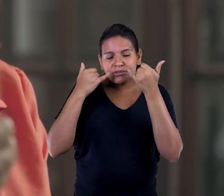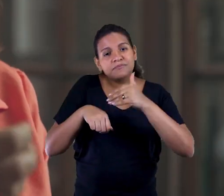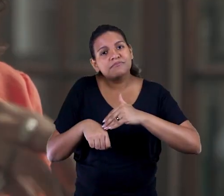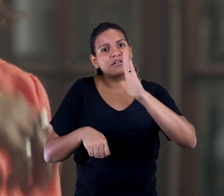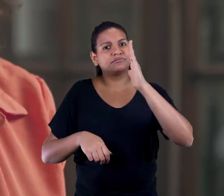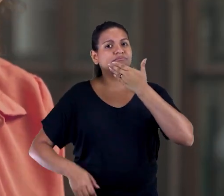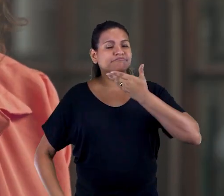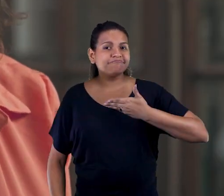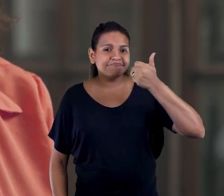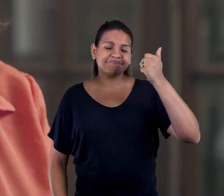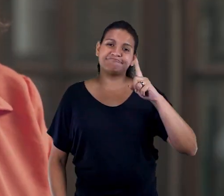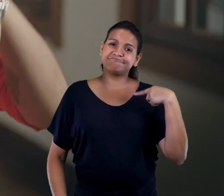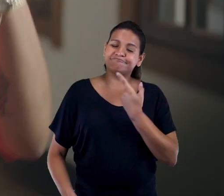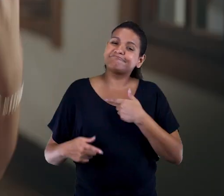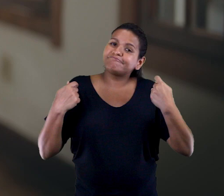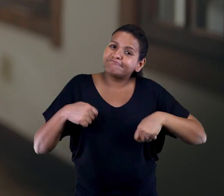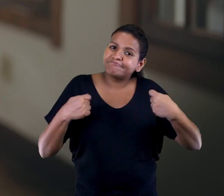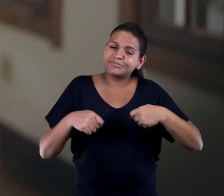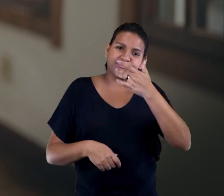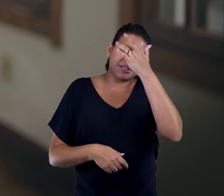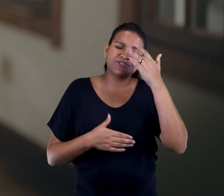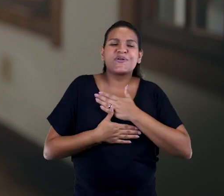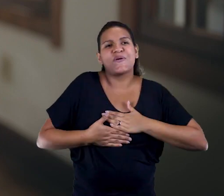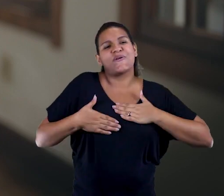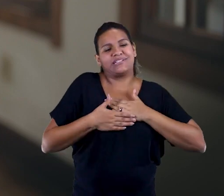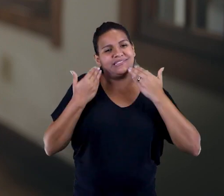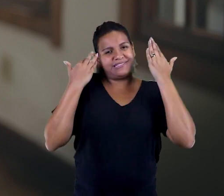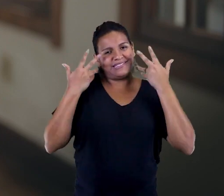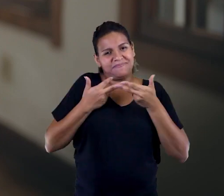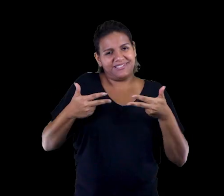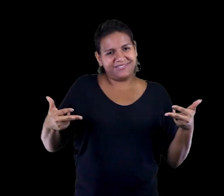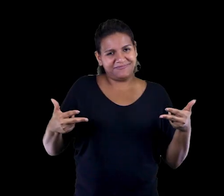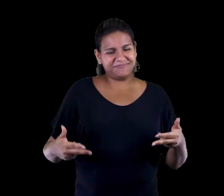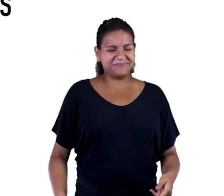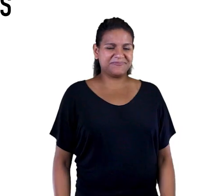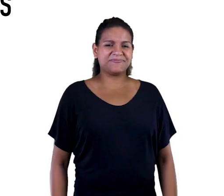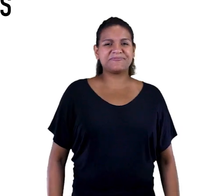pegar informação, obter informação. A gente precisa de gente que goste de bicho.